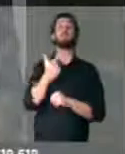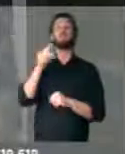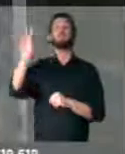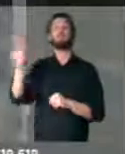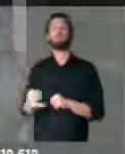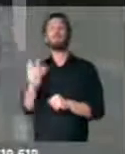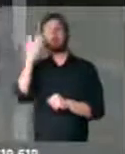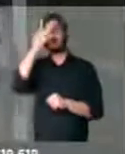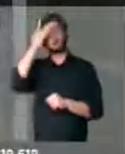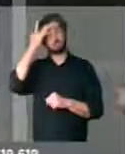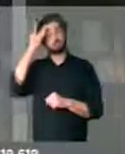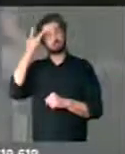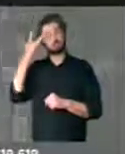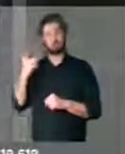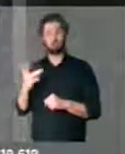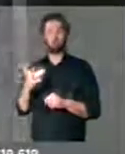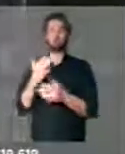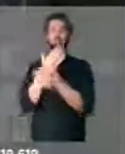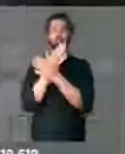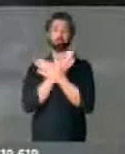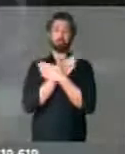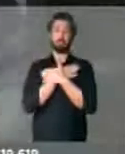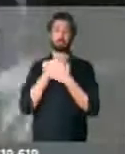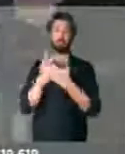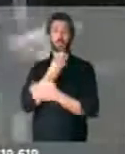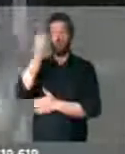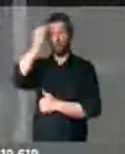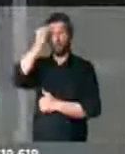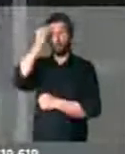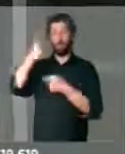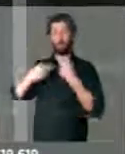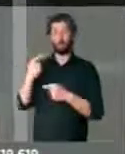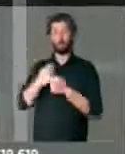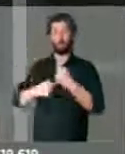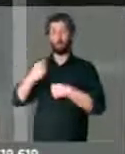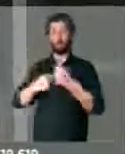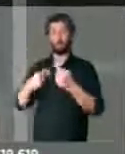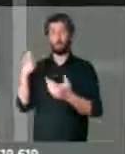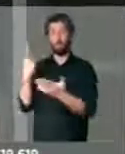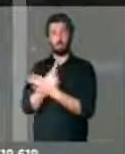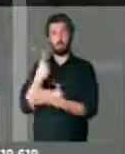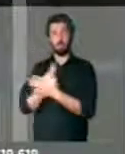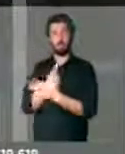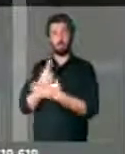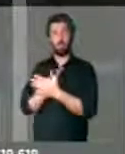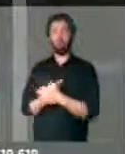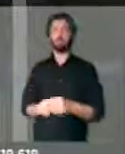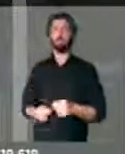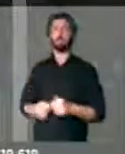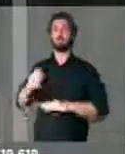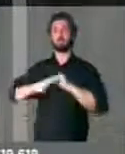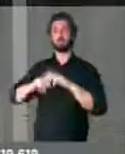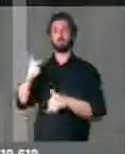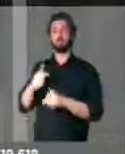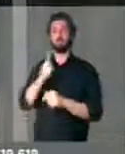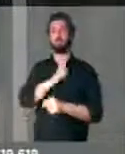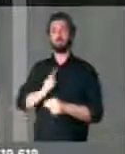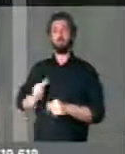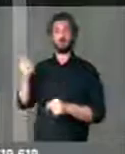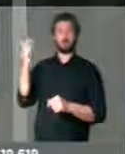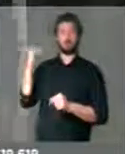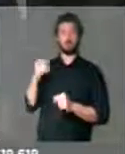de brasileiros perdessem seus empregos por culpa da política econômica equivocada e incompetente do governo